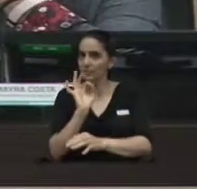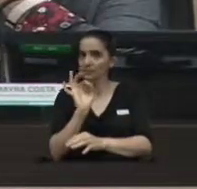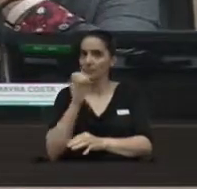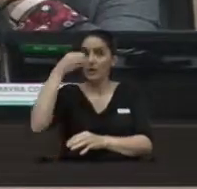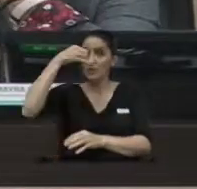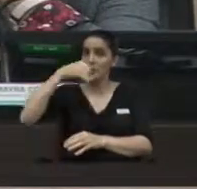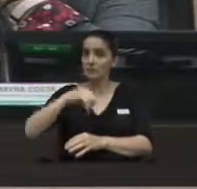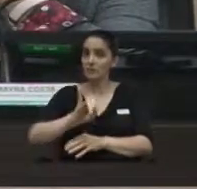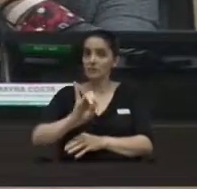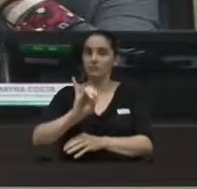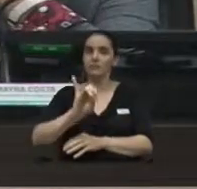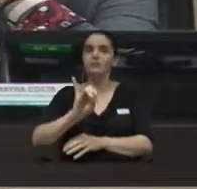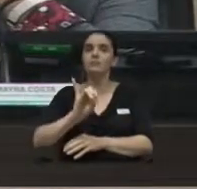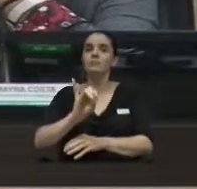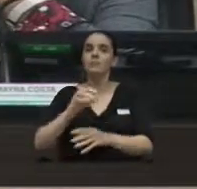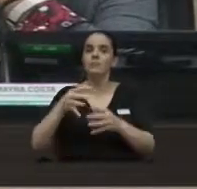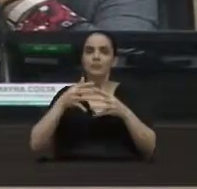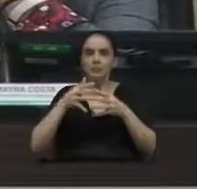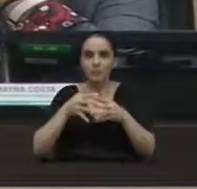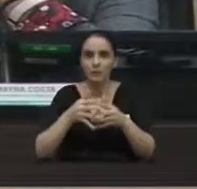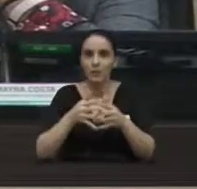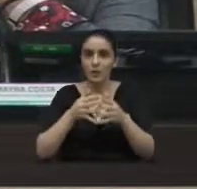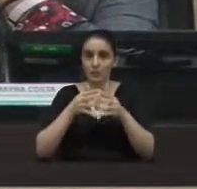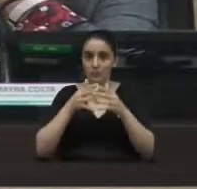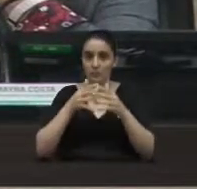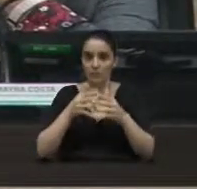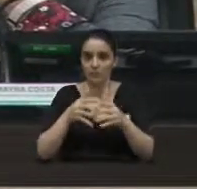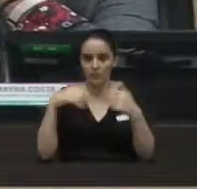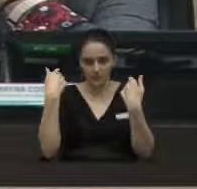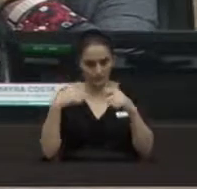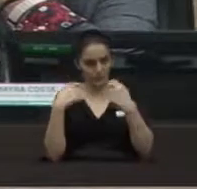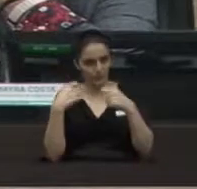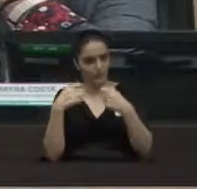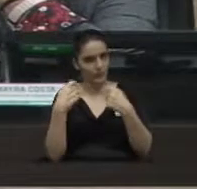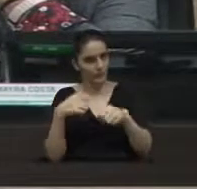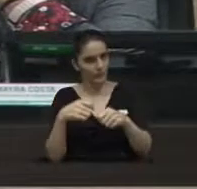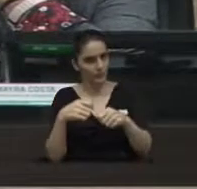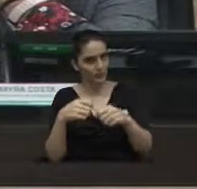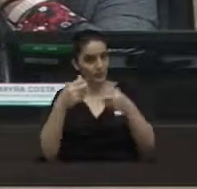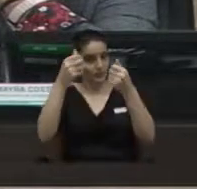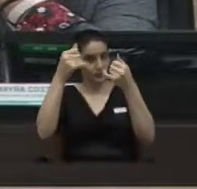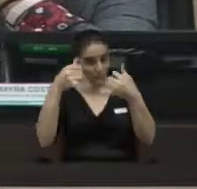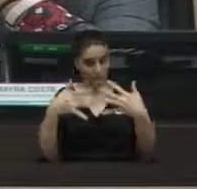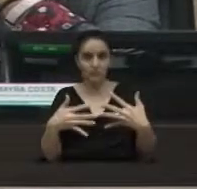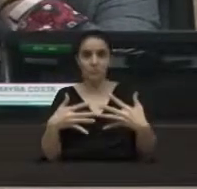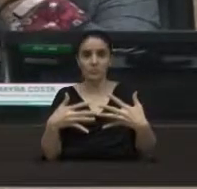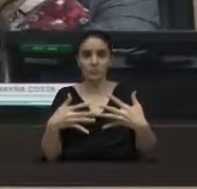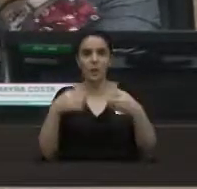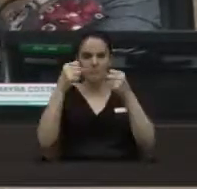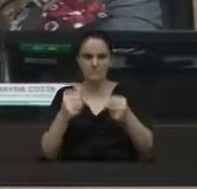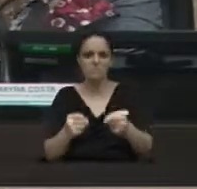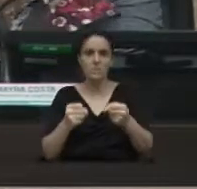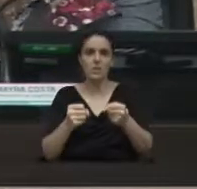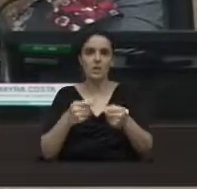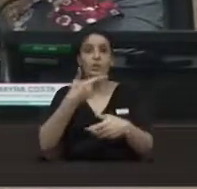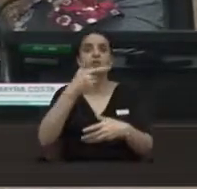Se o autista tem necessidade e justifica, ele pode usar